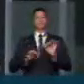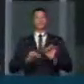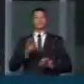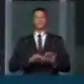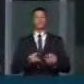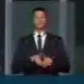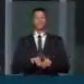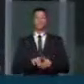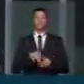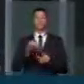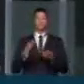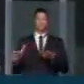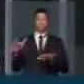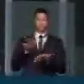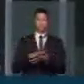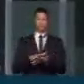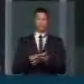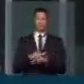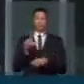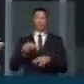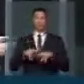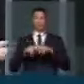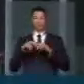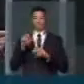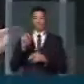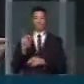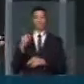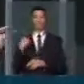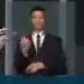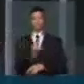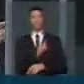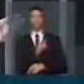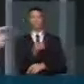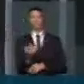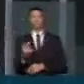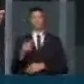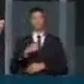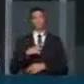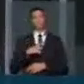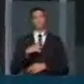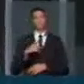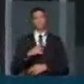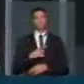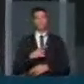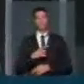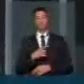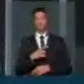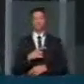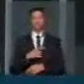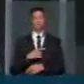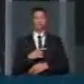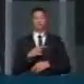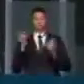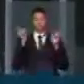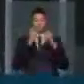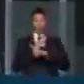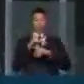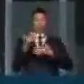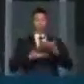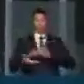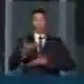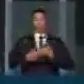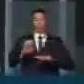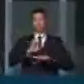também à transposição. É por isso, senhor presidente, que cada hora, a cada momento se inventa uma dificuldade extraída